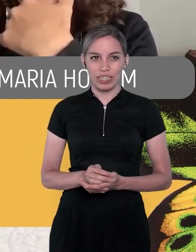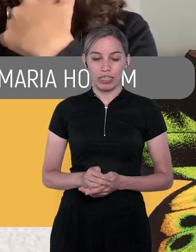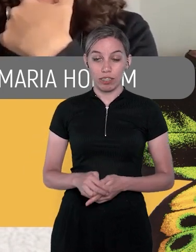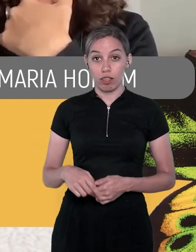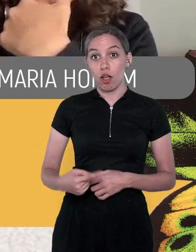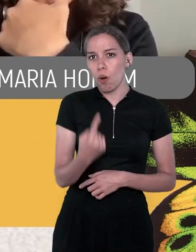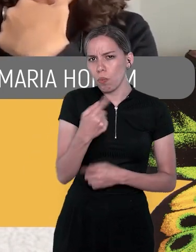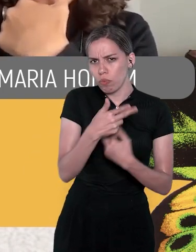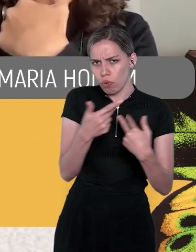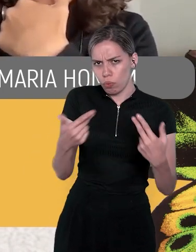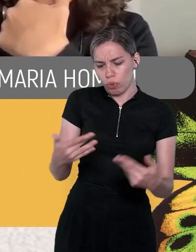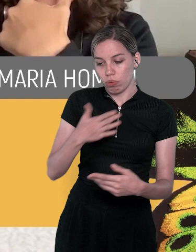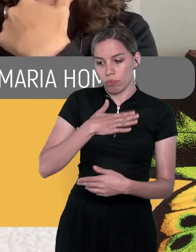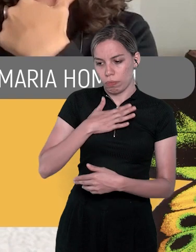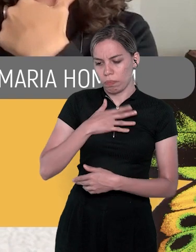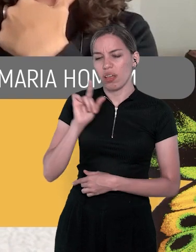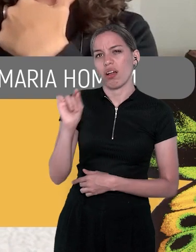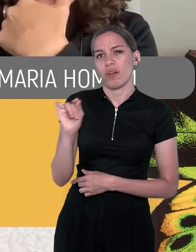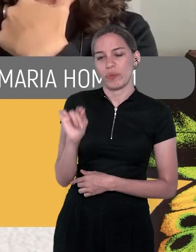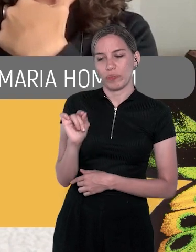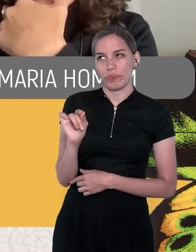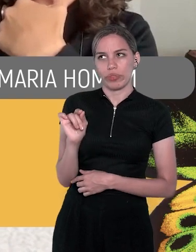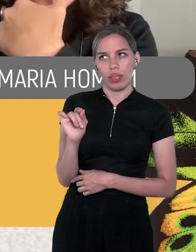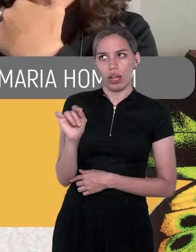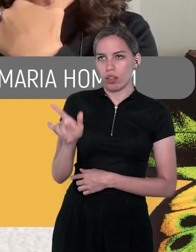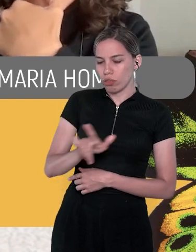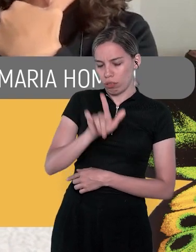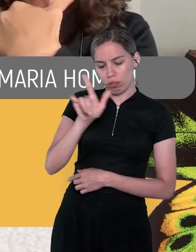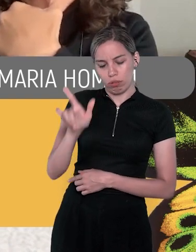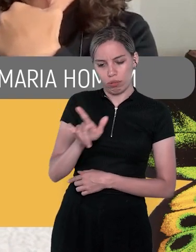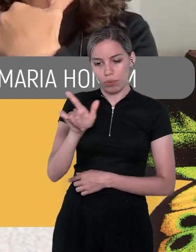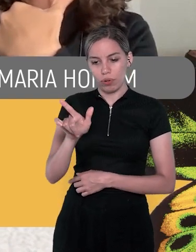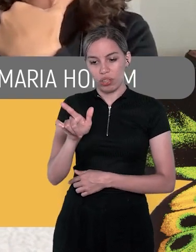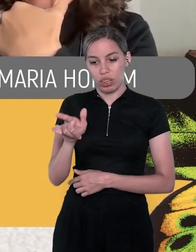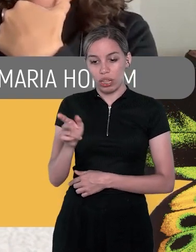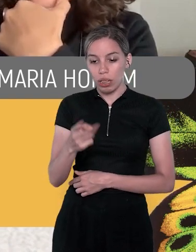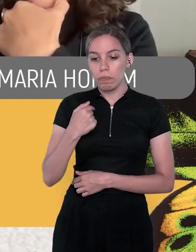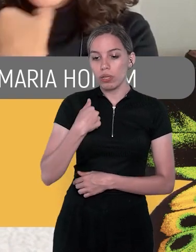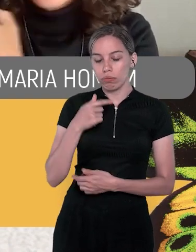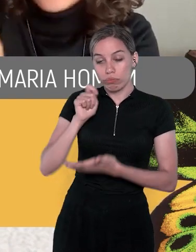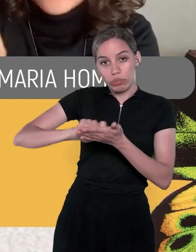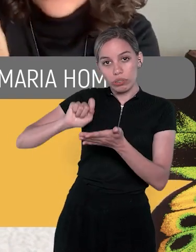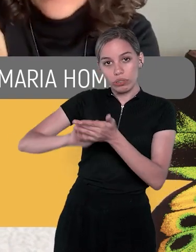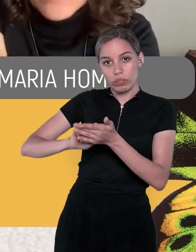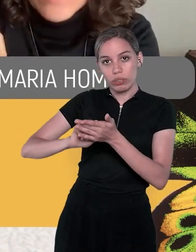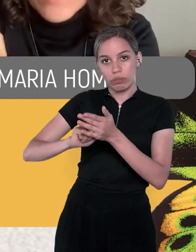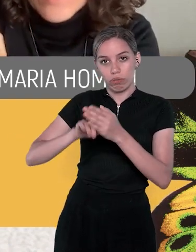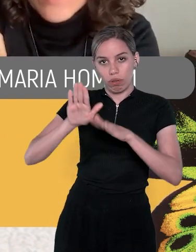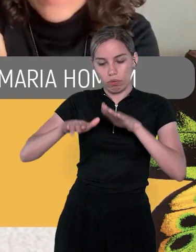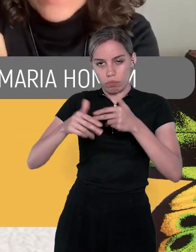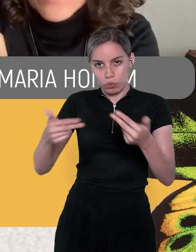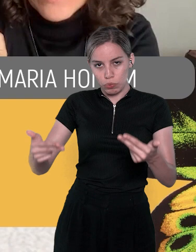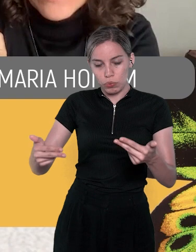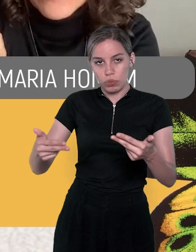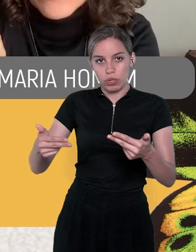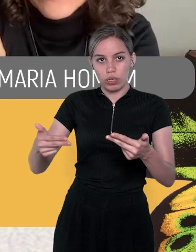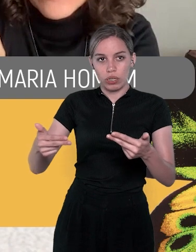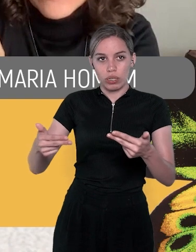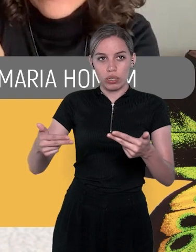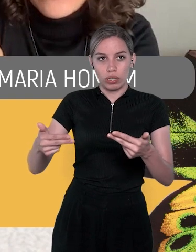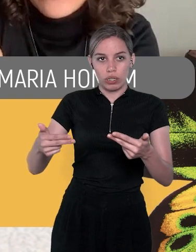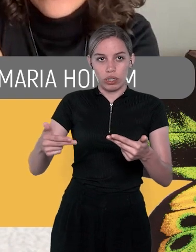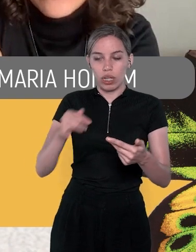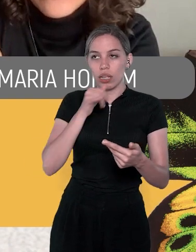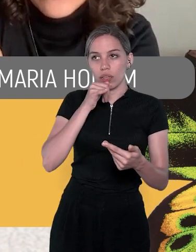quer dizer, uma coisa para mim é clara, né? Quer dizer, toda vez que eu vou escrever uma ficção, tem essa